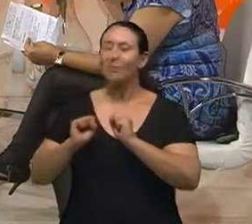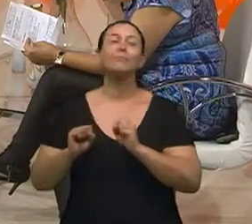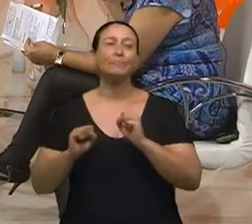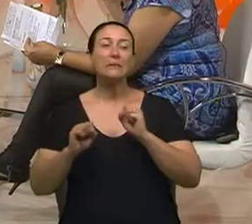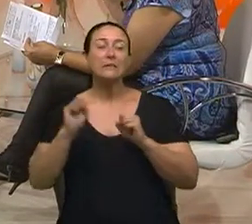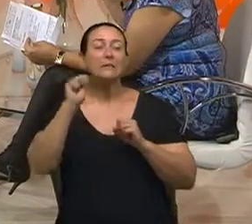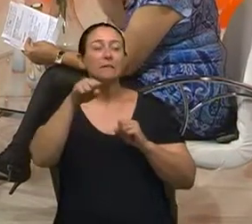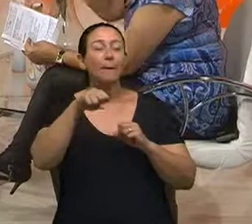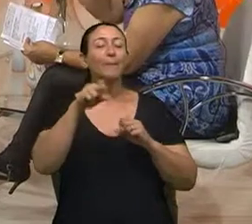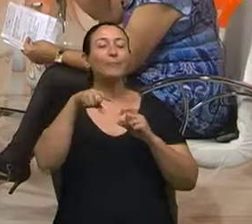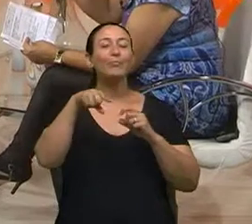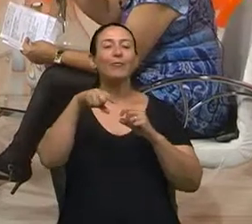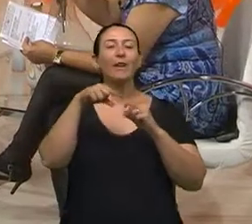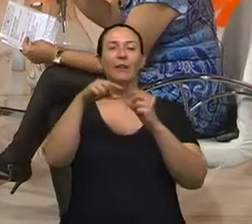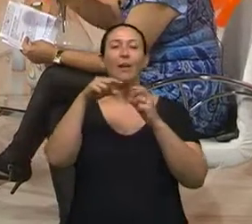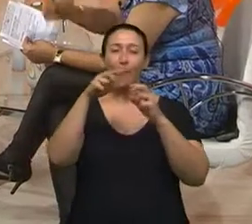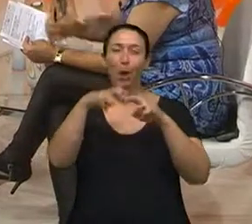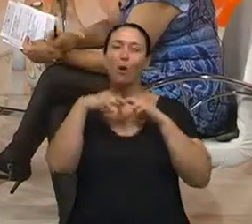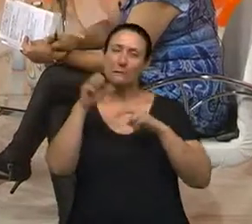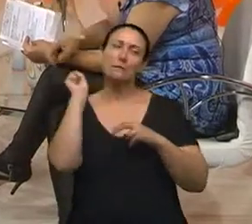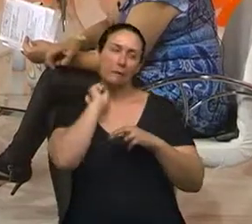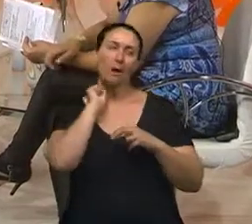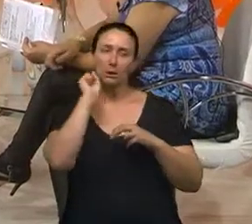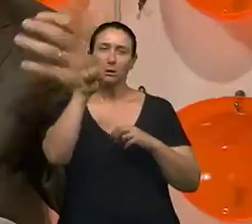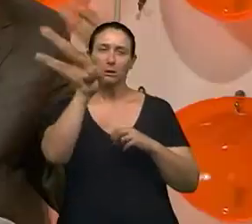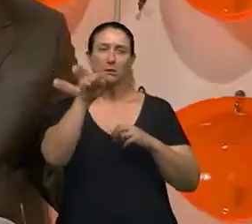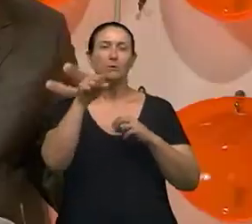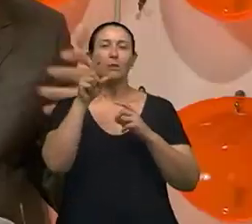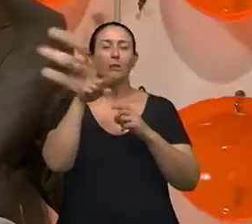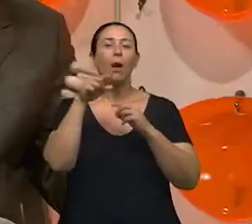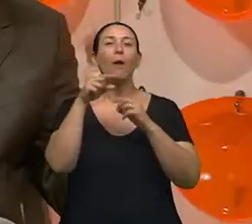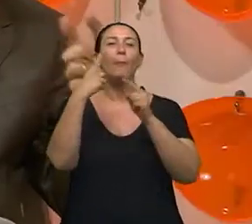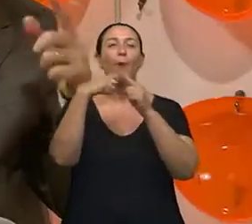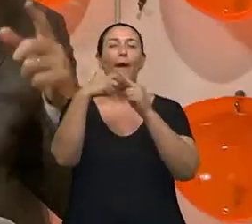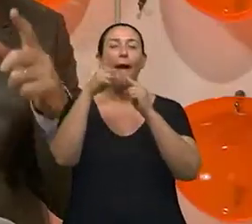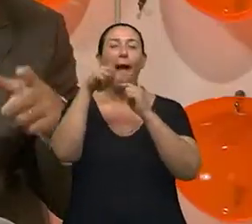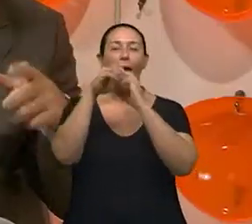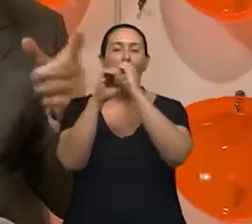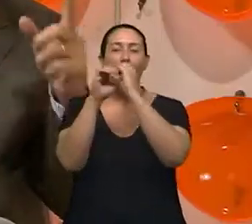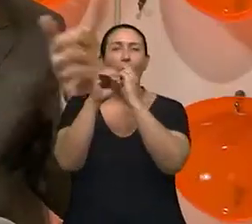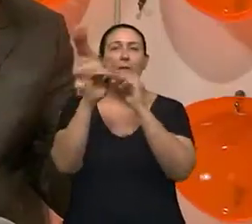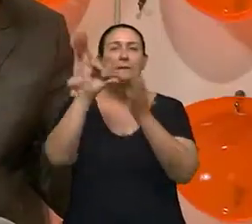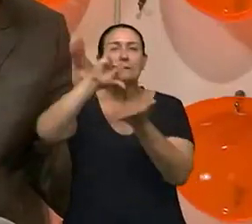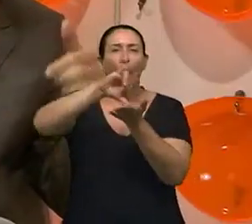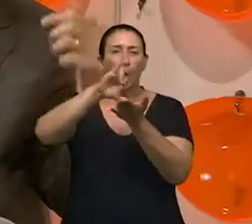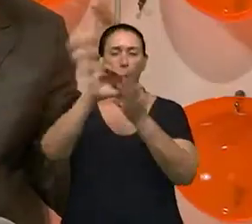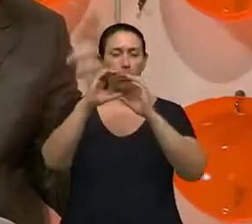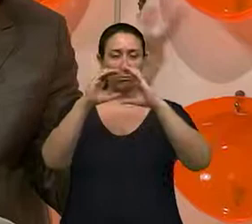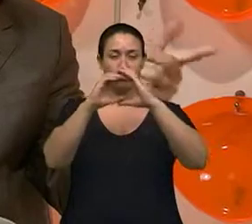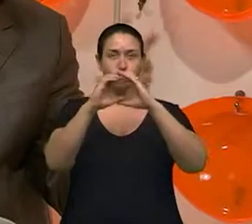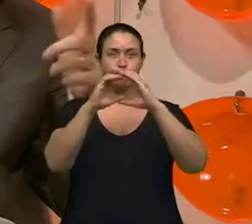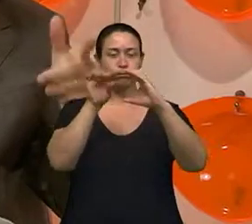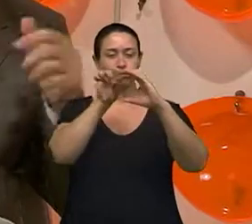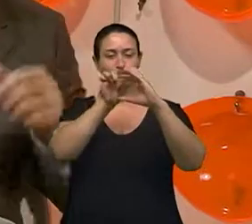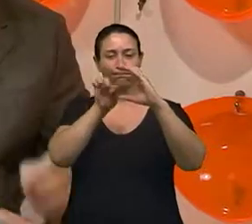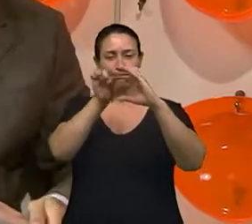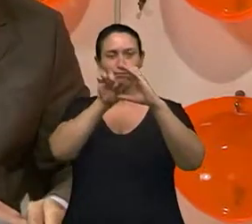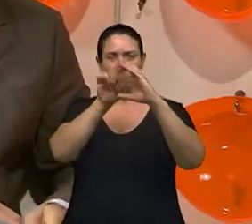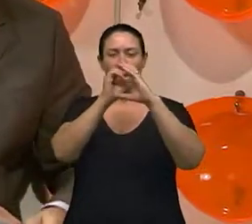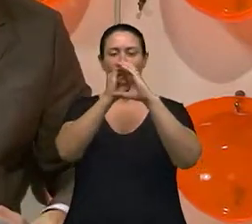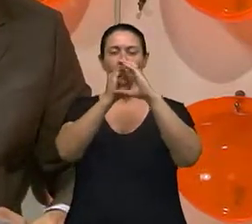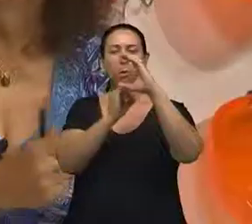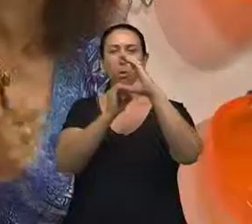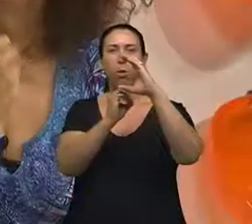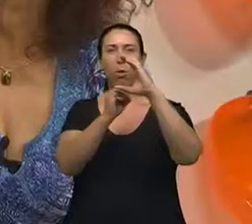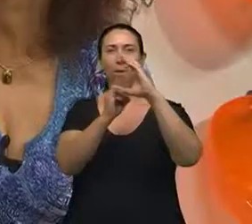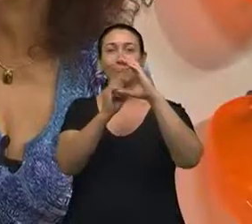de retina, que é uma alteração... É por estresse, pode ser. Por estresse, por excesso de ansiedade e estresse, é frequente em homens, mais do que mulheres por conta do